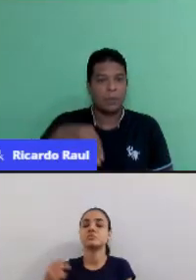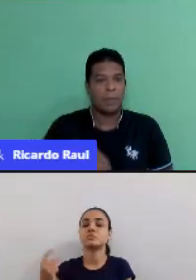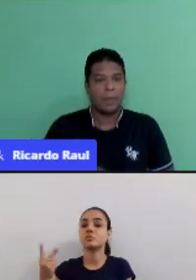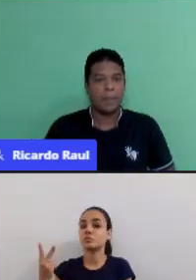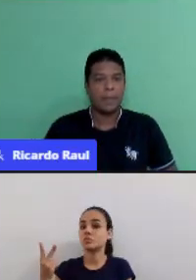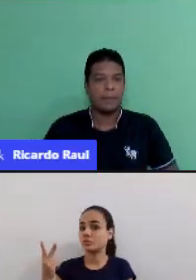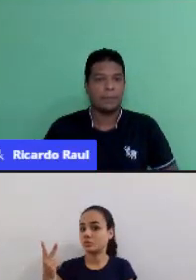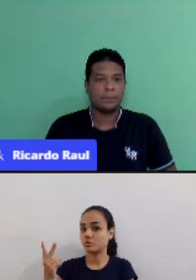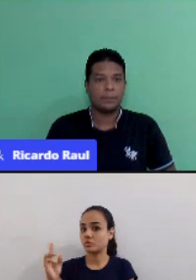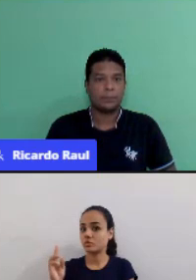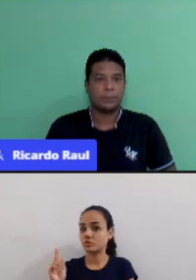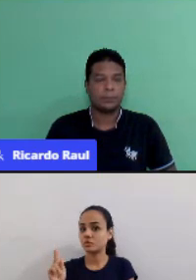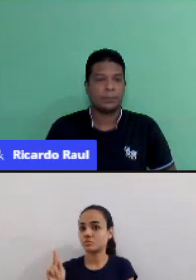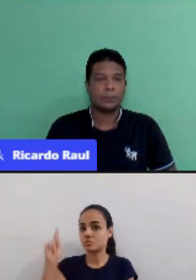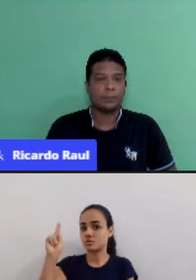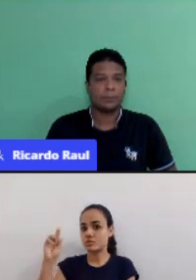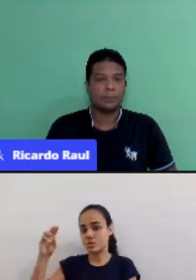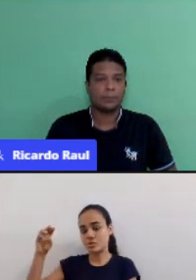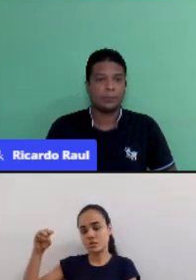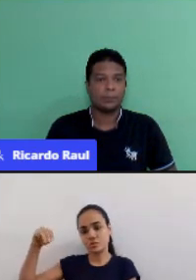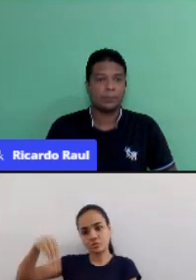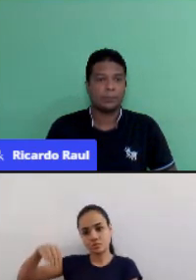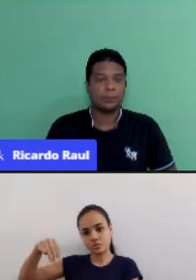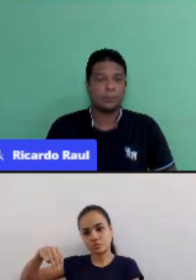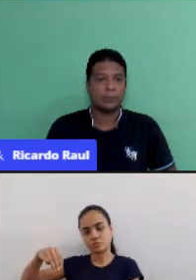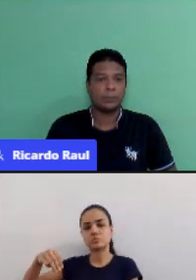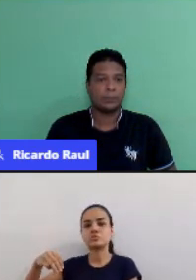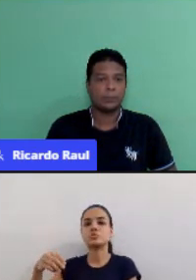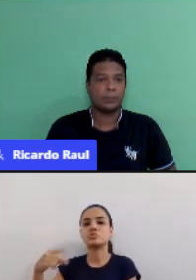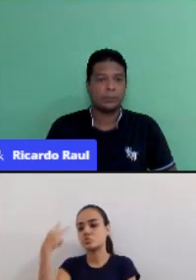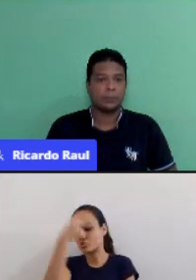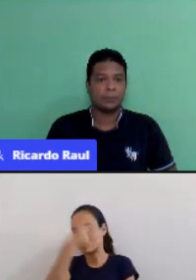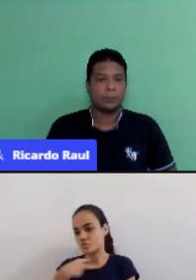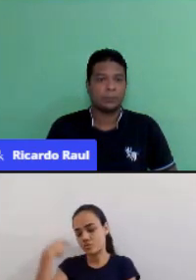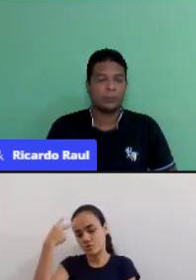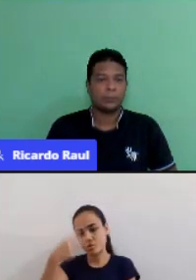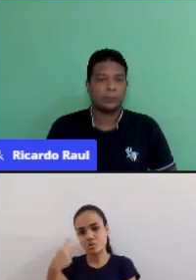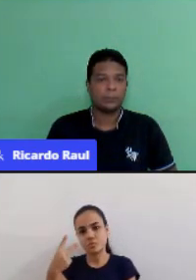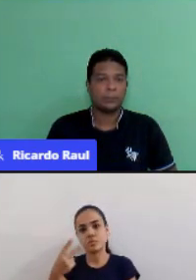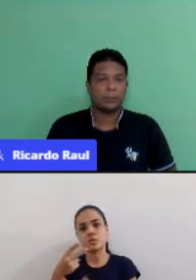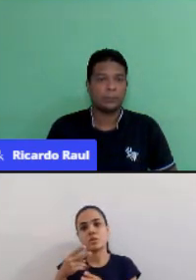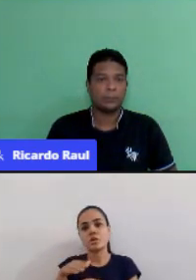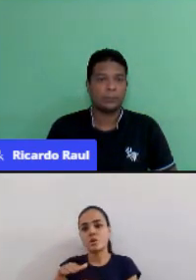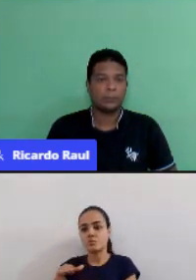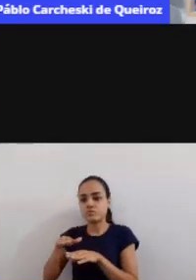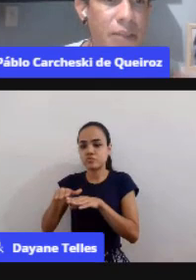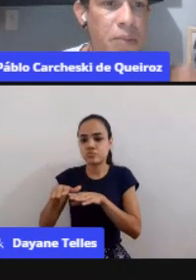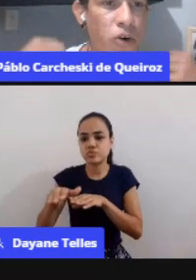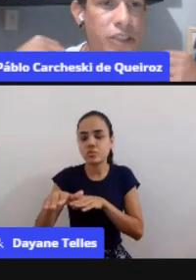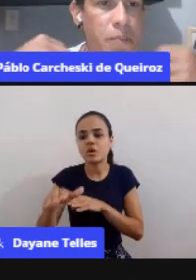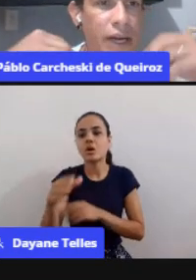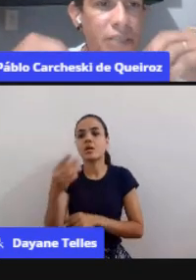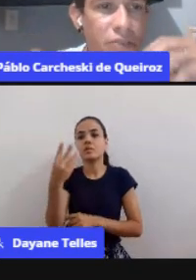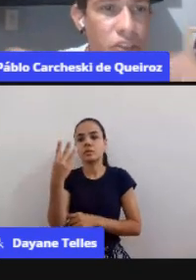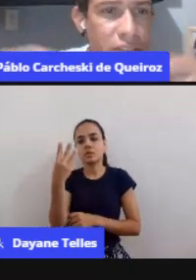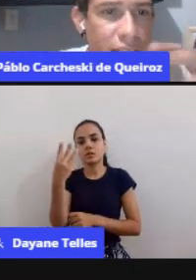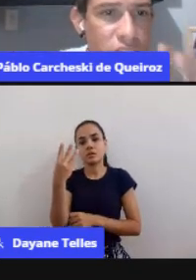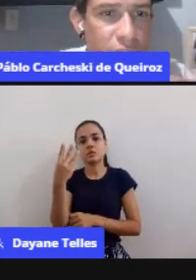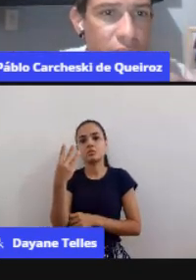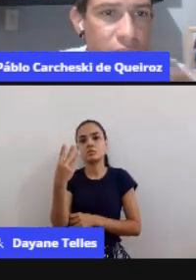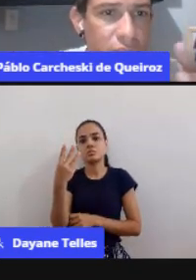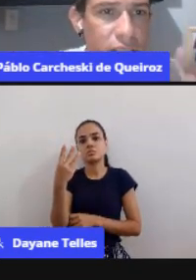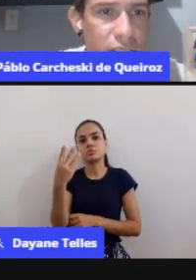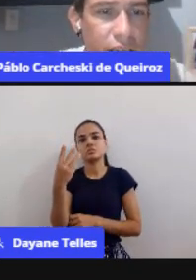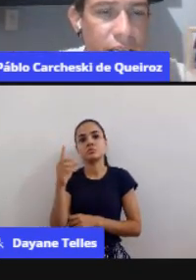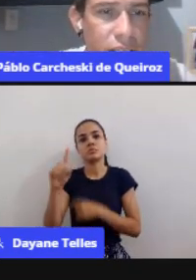percorreu 3, e nessas 3 horas ali, do 7 até o 10, ele percorreu 2. Né? Então, essa análise me mostra que parece que a